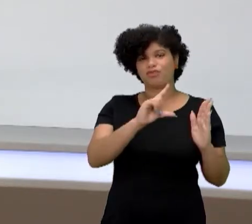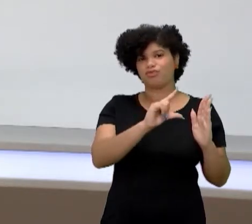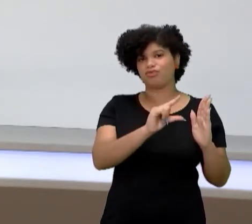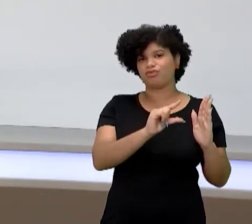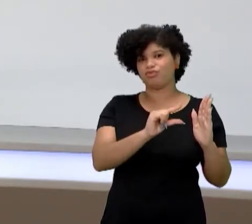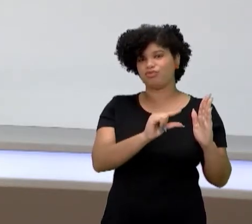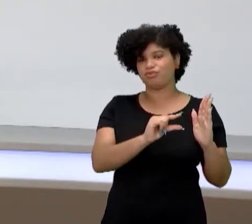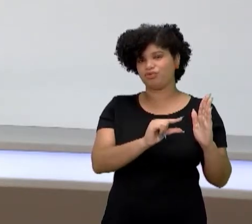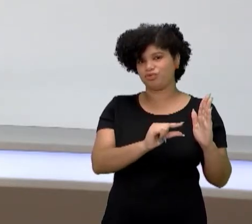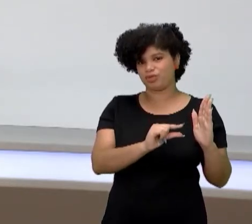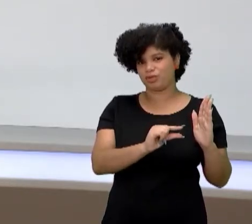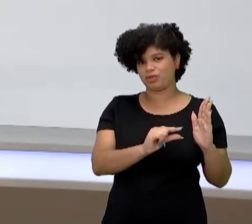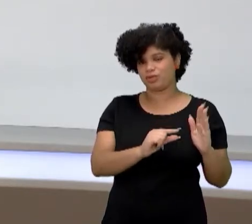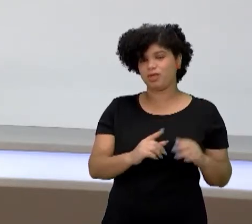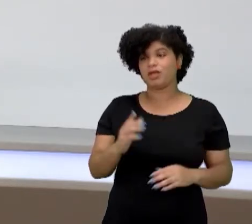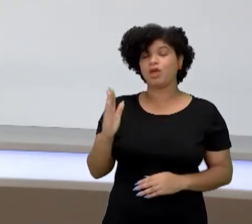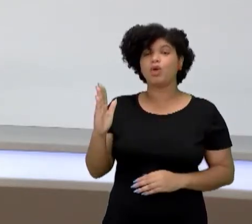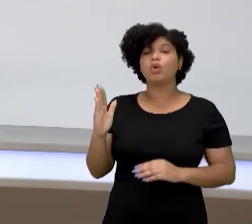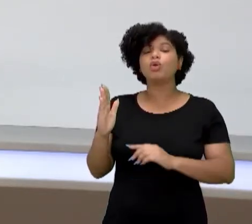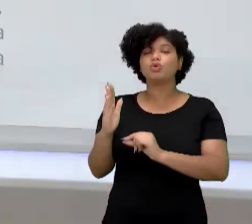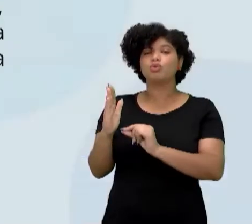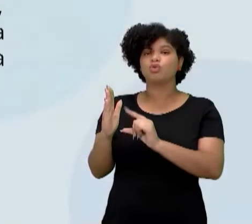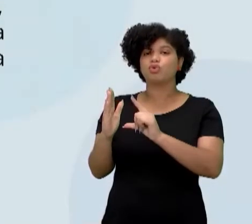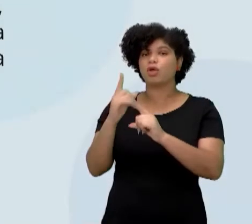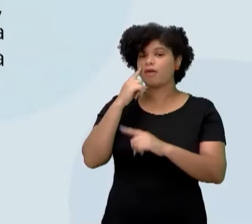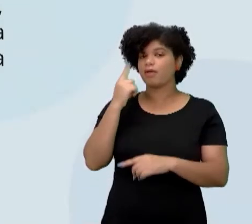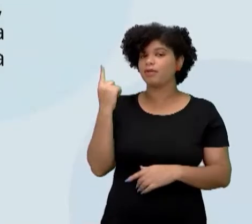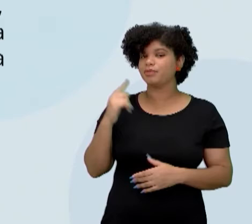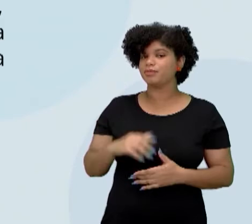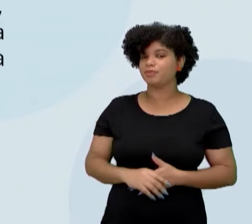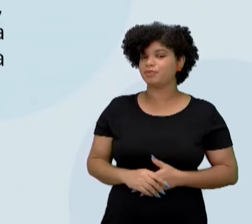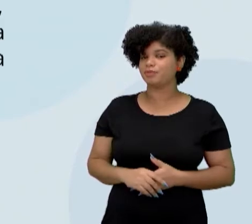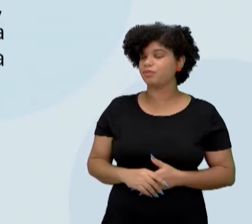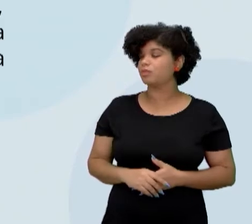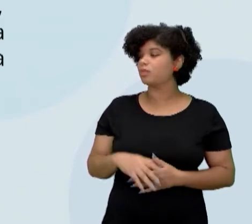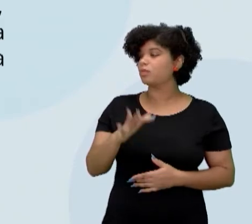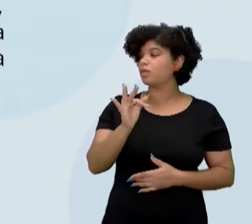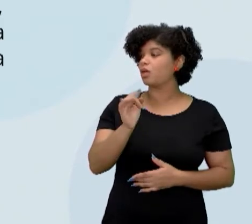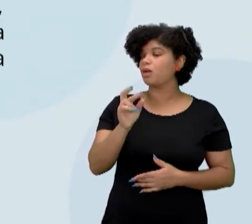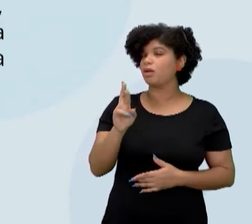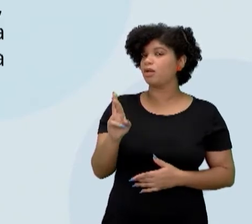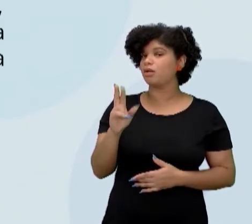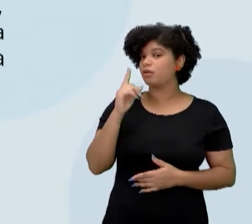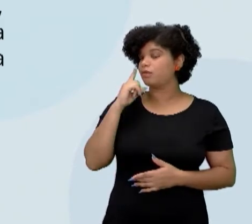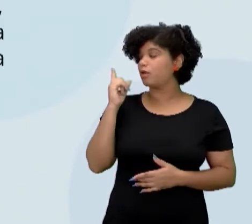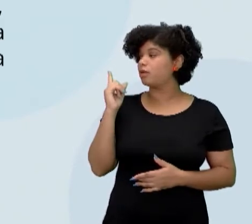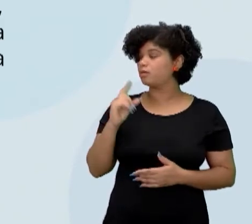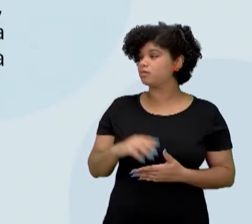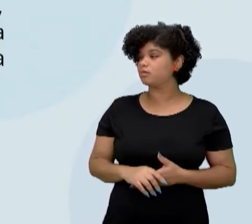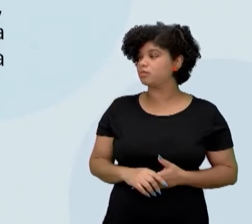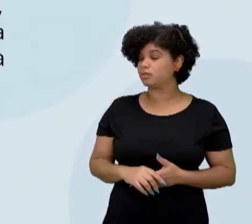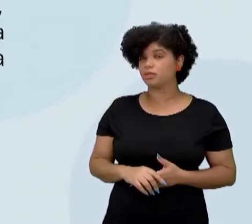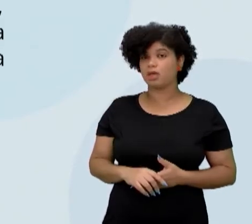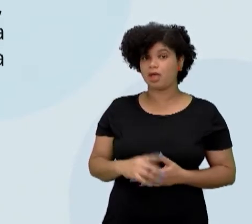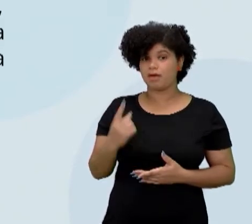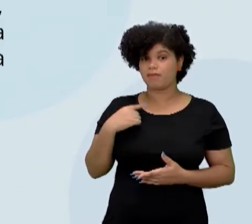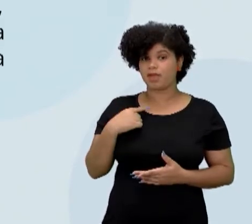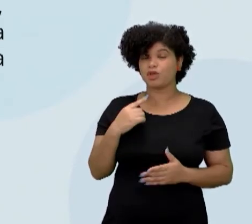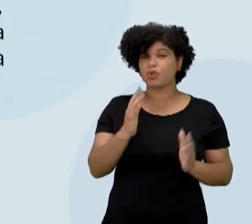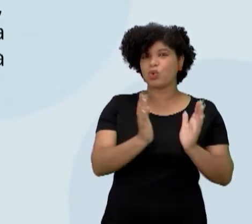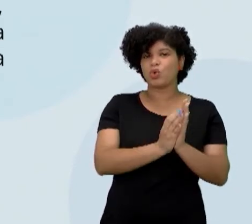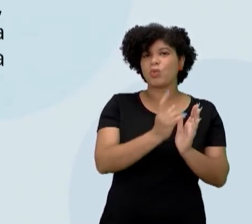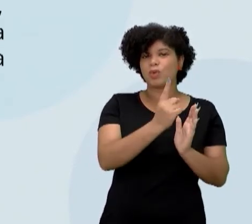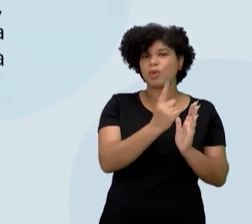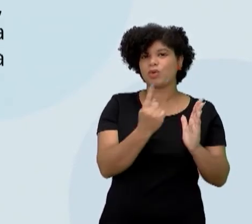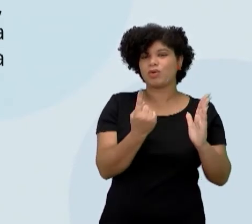eletronegativo ele vai ser. Então, se eu quero olhar aí, por exemplo, o flúor, voltando para o slide, ele apresenta maior eletronegatividade, porque ele está mais